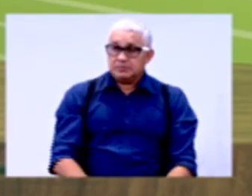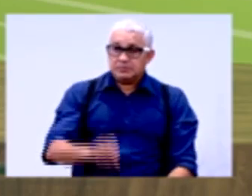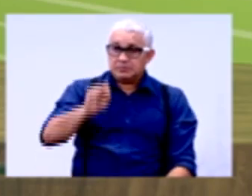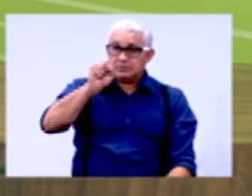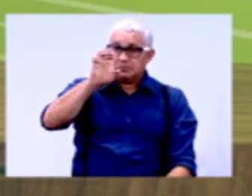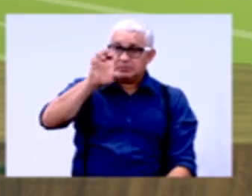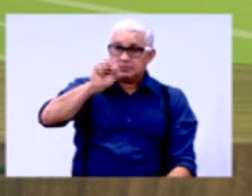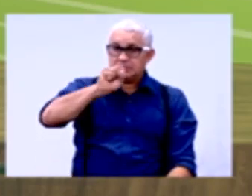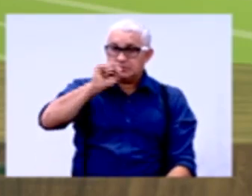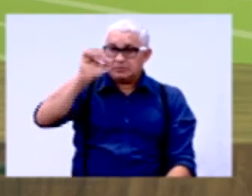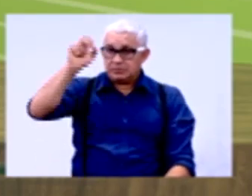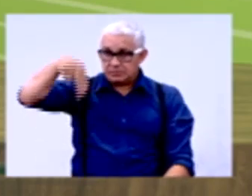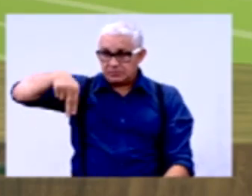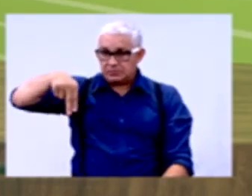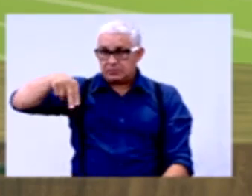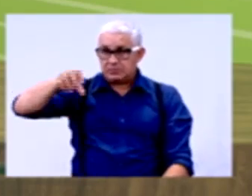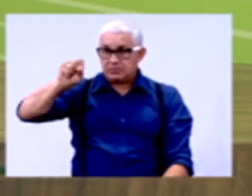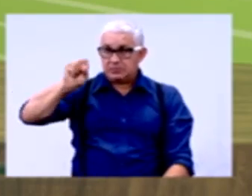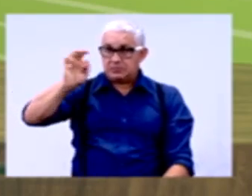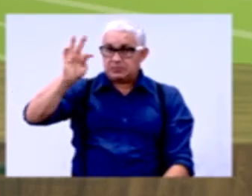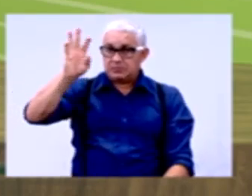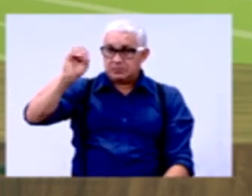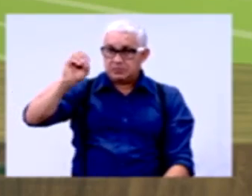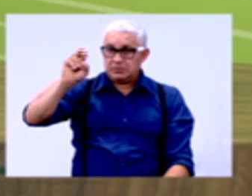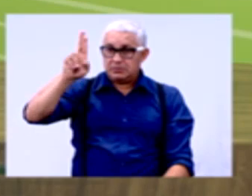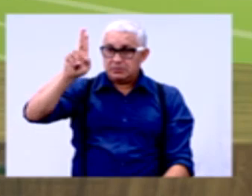session storage. Tá? Então,